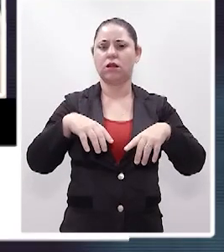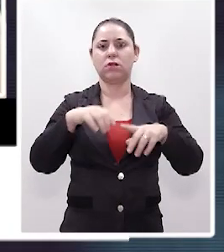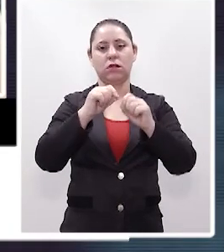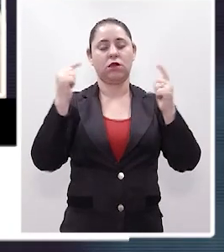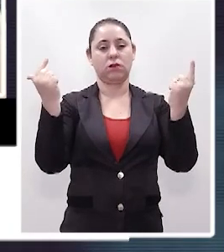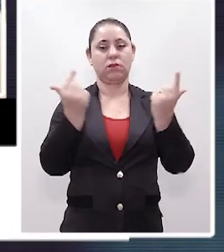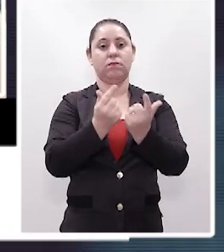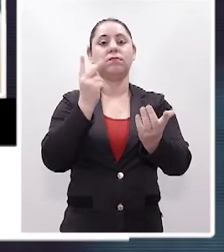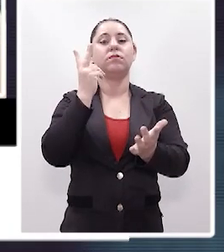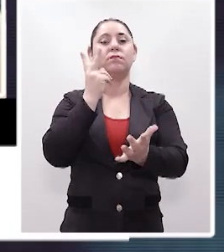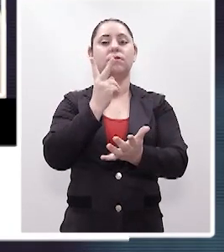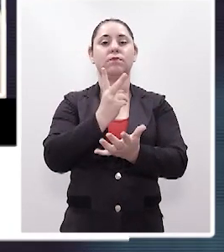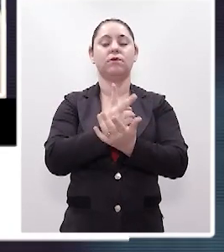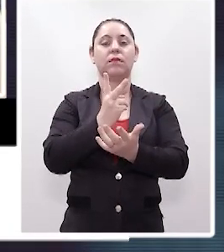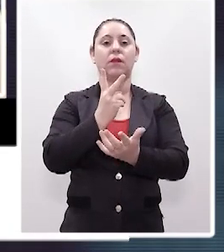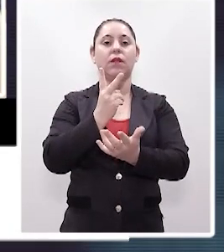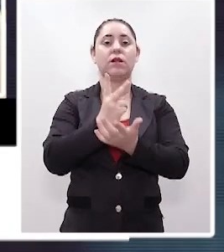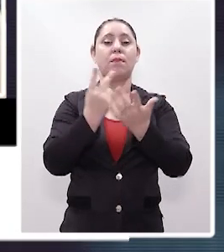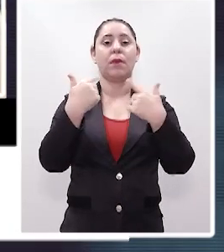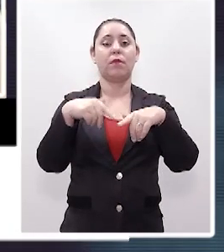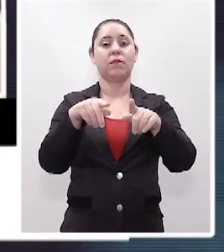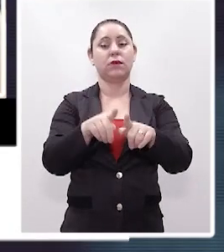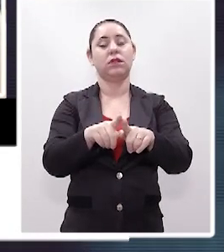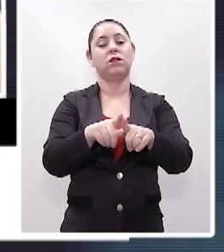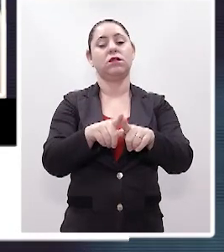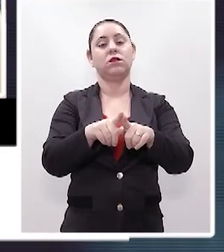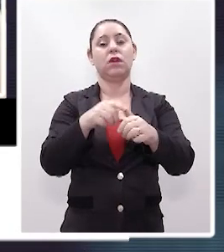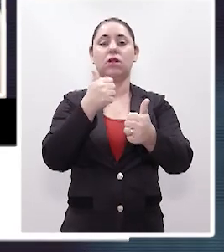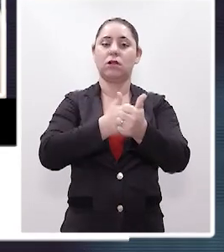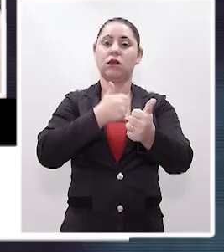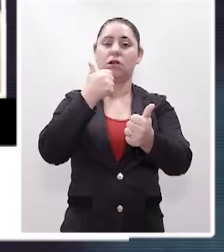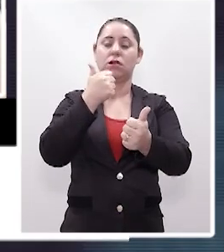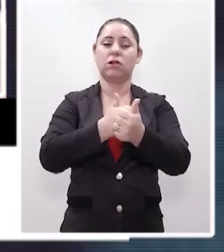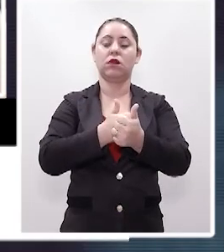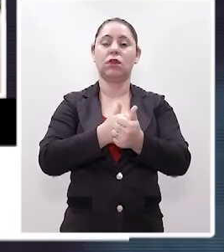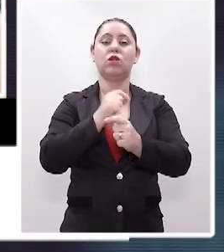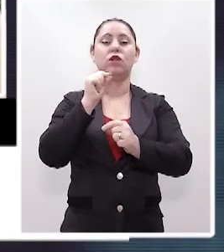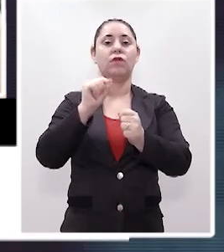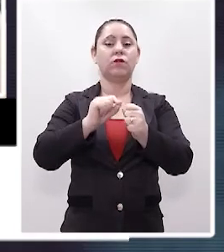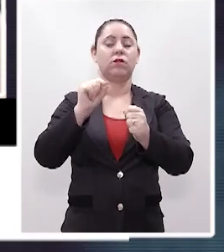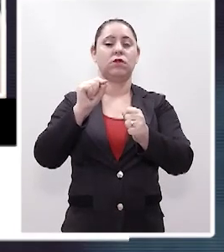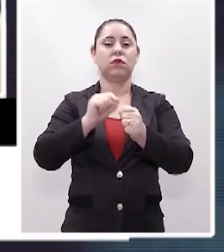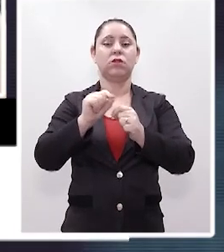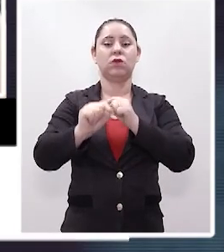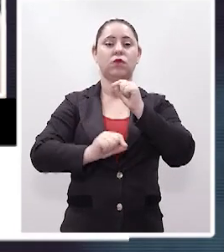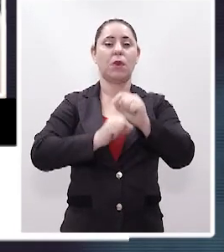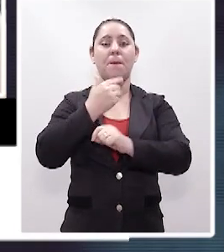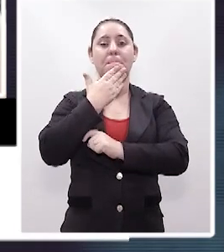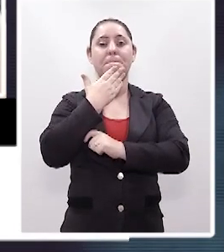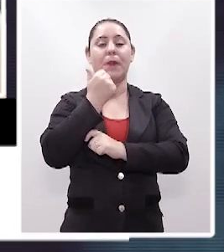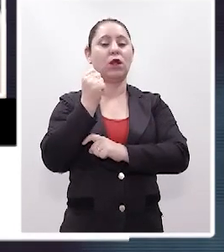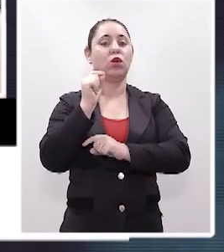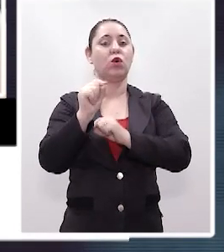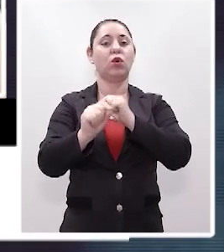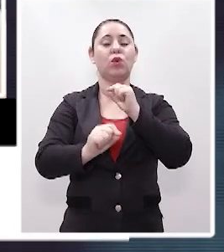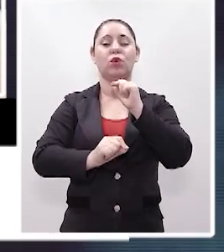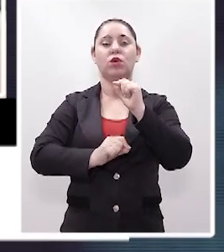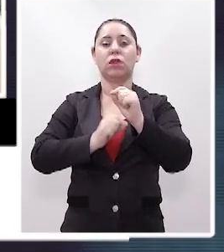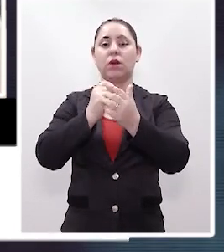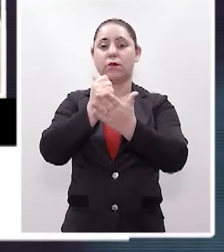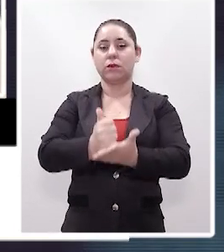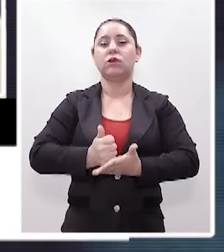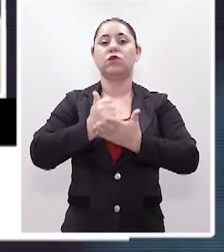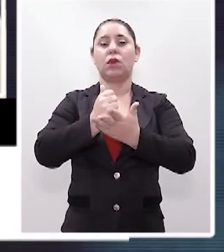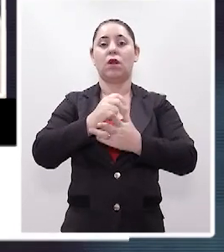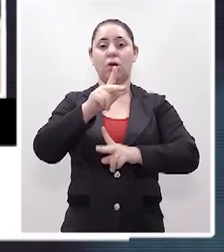a Assembleia sempre está nessa parceria, tentando viabilizar aí de melhor forma